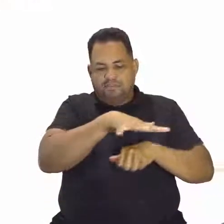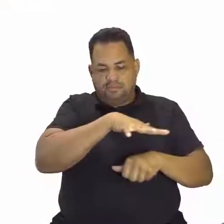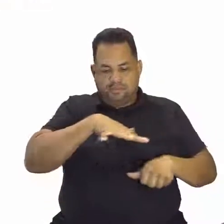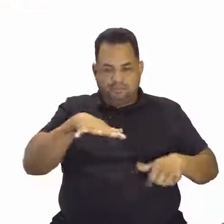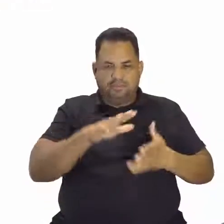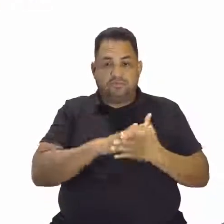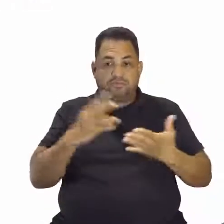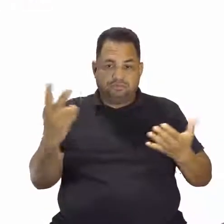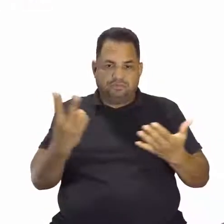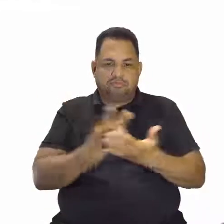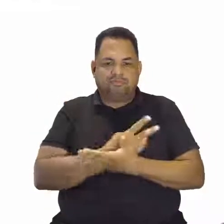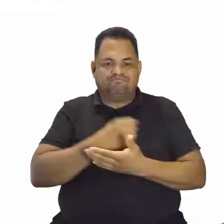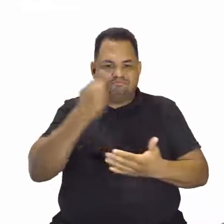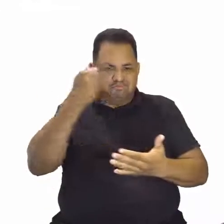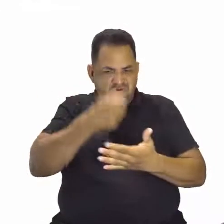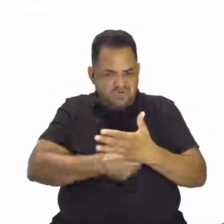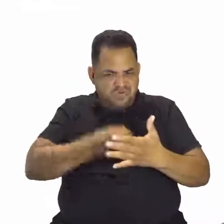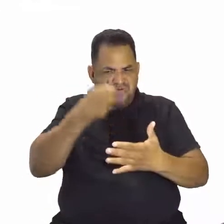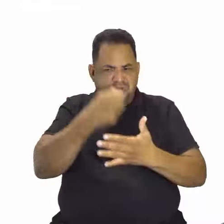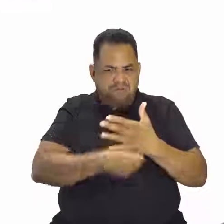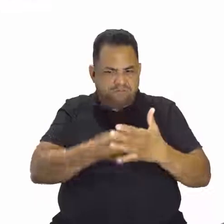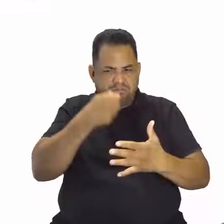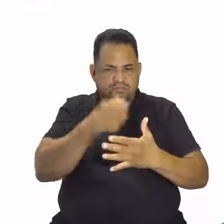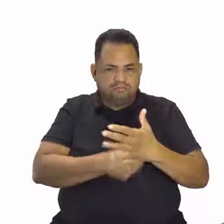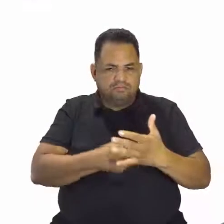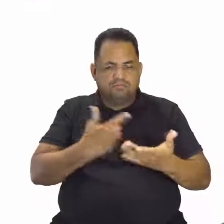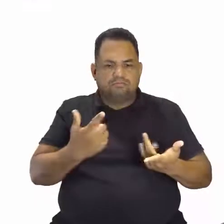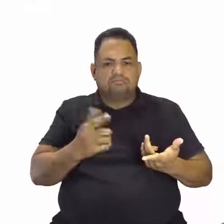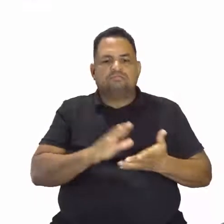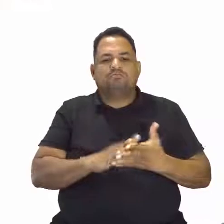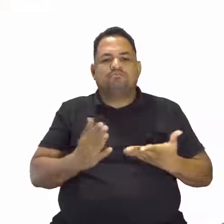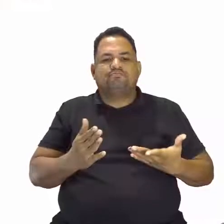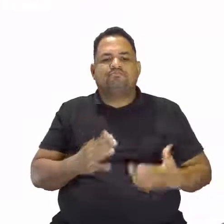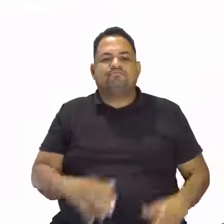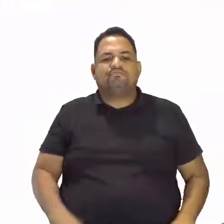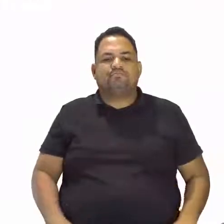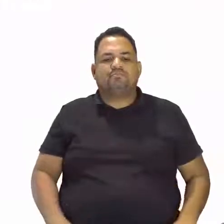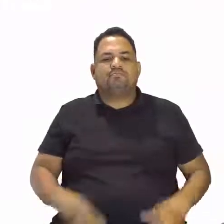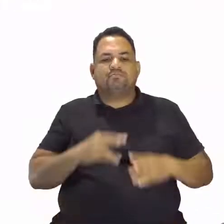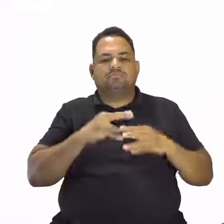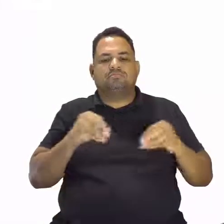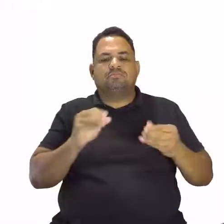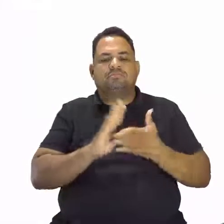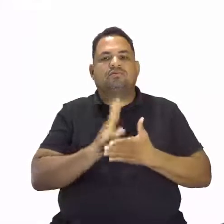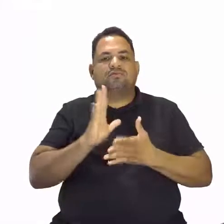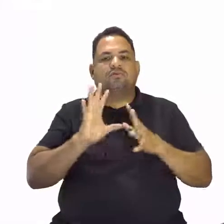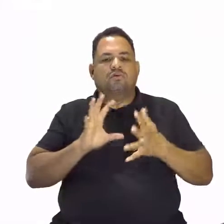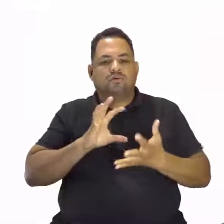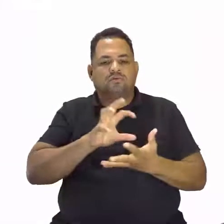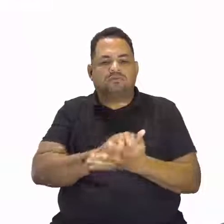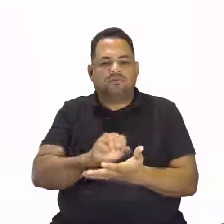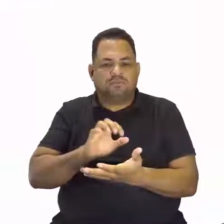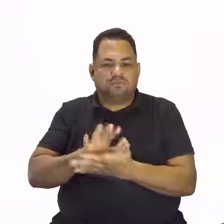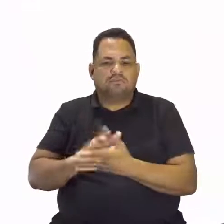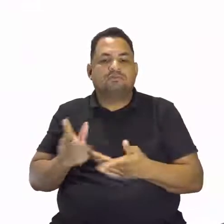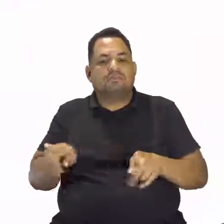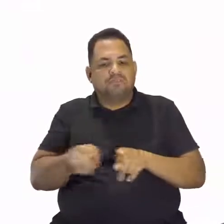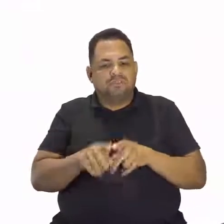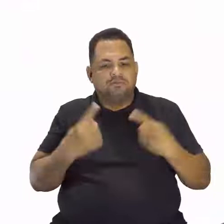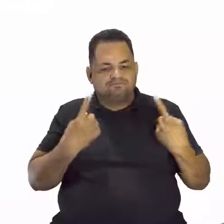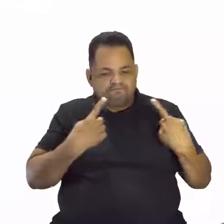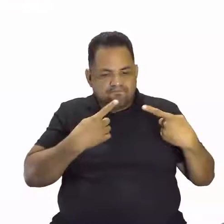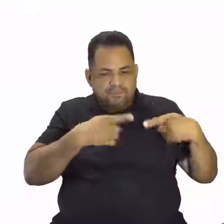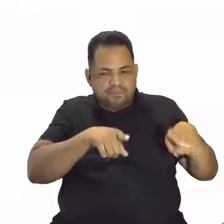enfrentamento, né? Essa luta pela sua existência. Mesmo aquelas terras que já foram conquistadas, ainda assim são ameaçadas